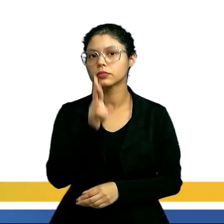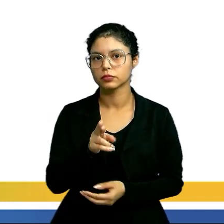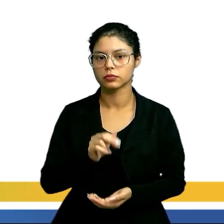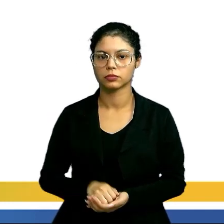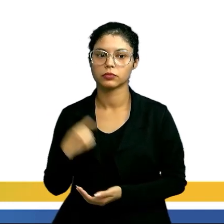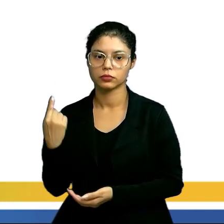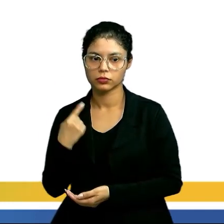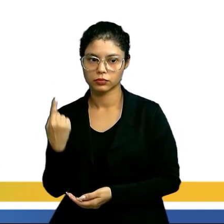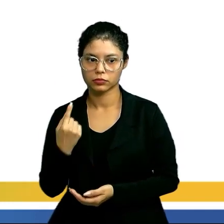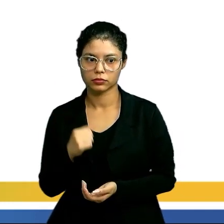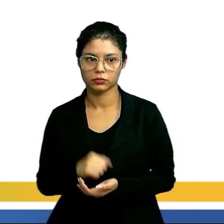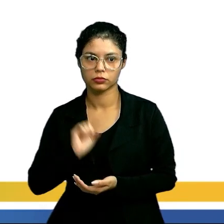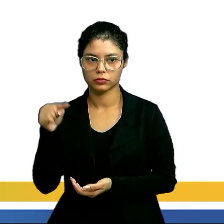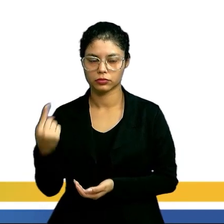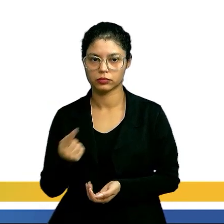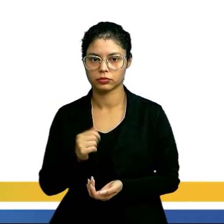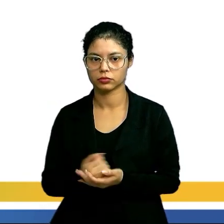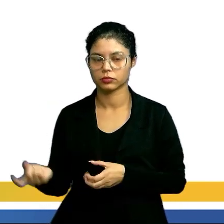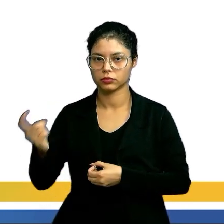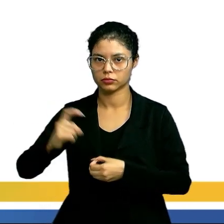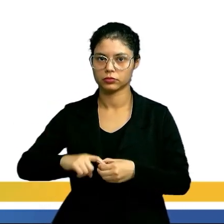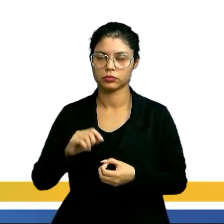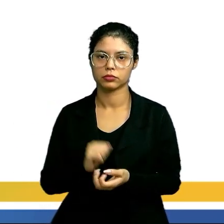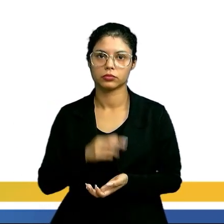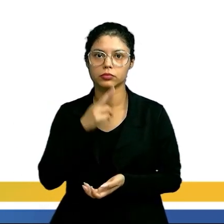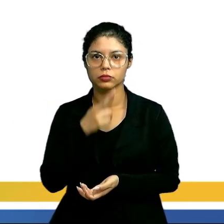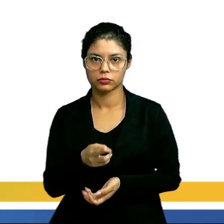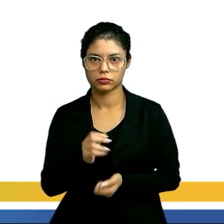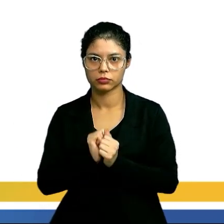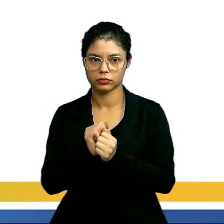Nossa, falei uma coisa errada aí. É grama não, é gravidade.